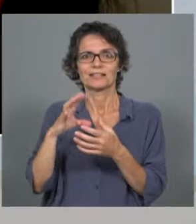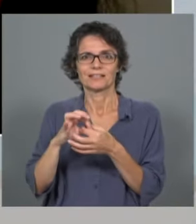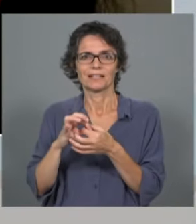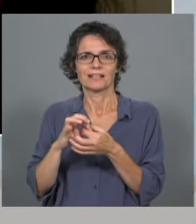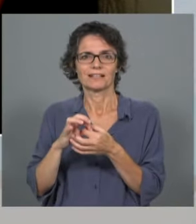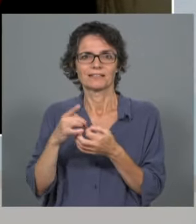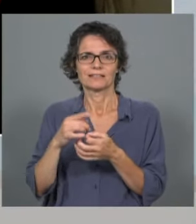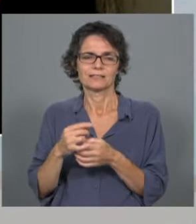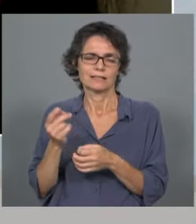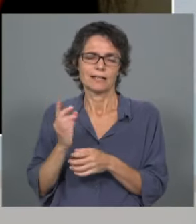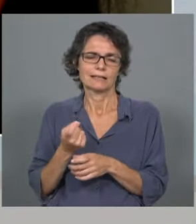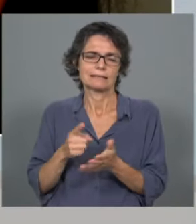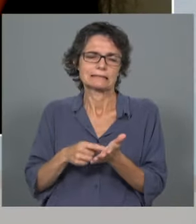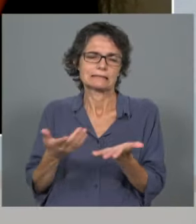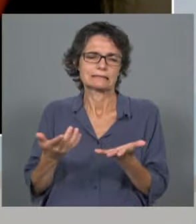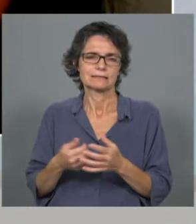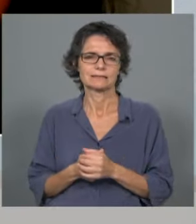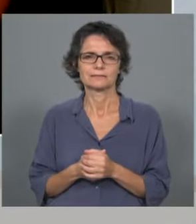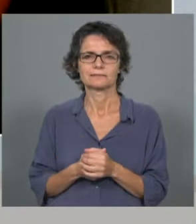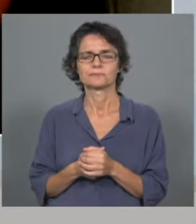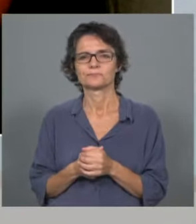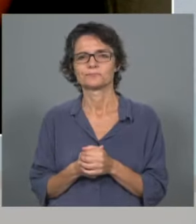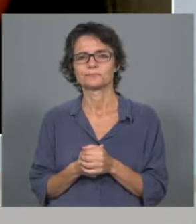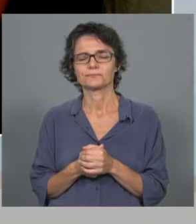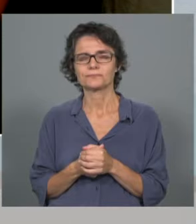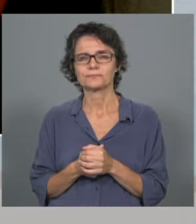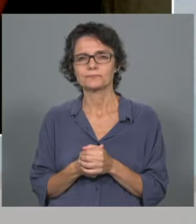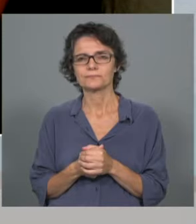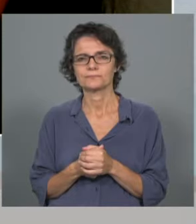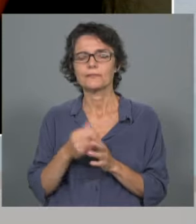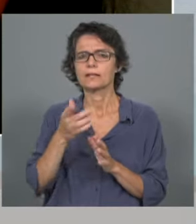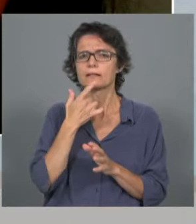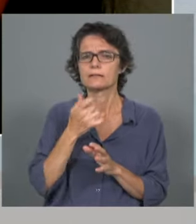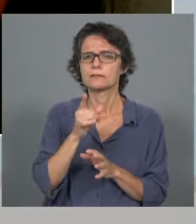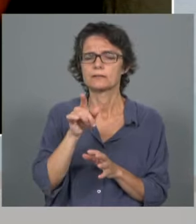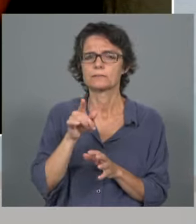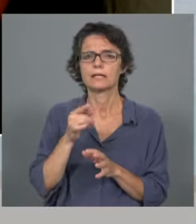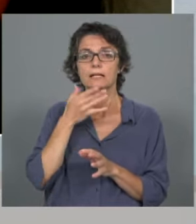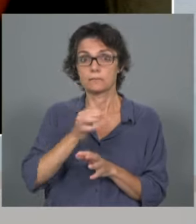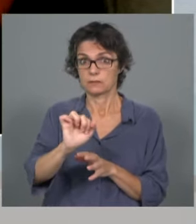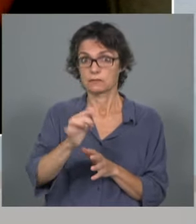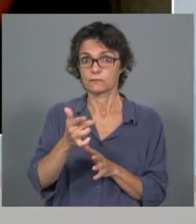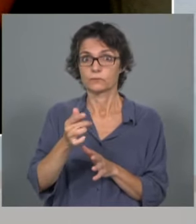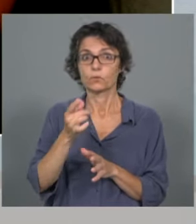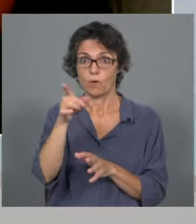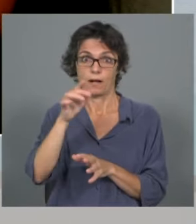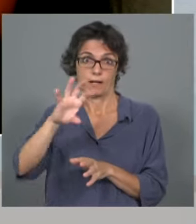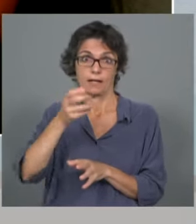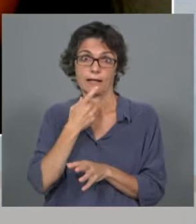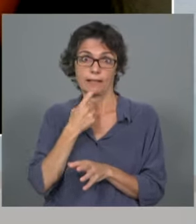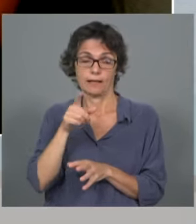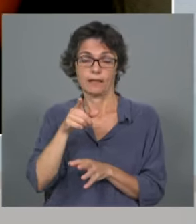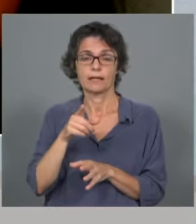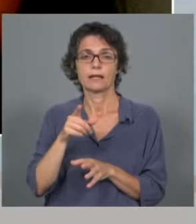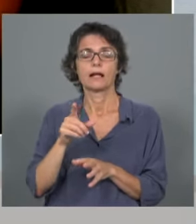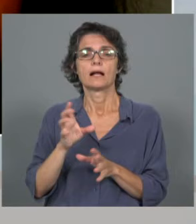de acontecer. Pergunto-lhe também, nesta experiência que está a ter em Inglaterra, na comunidade de